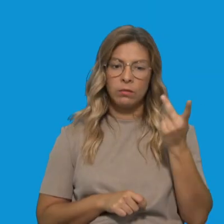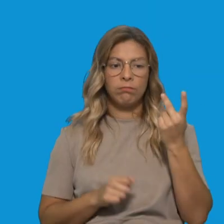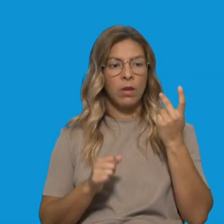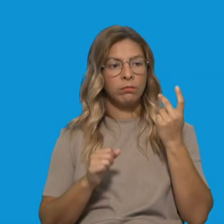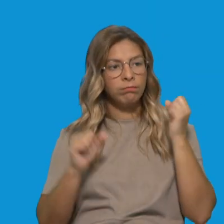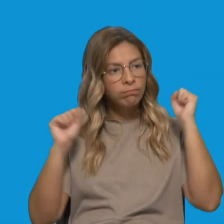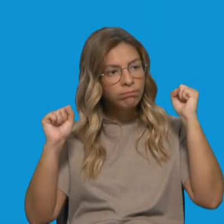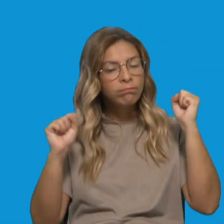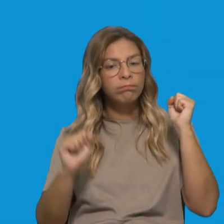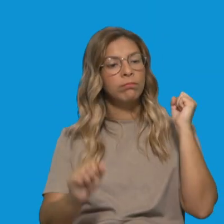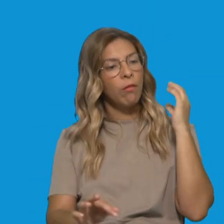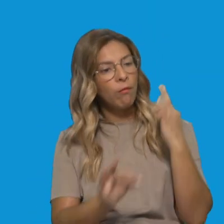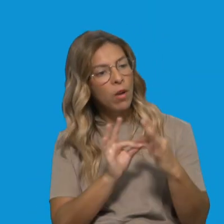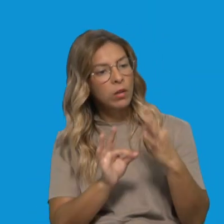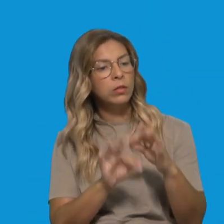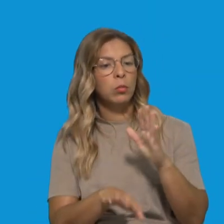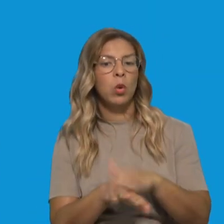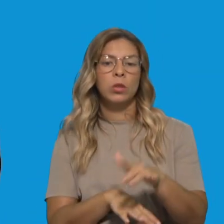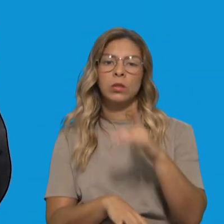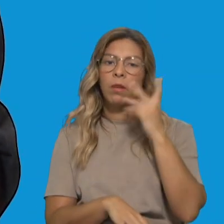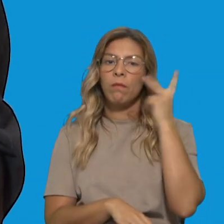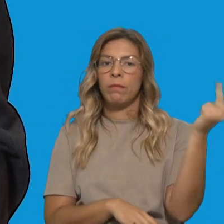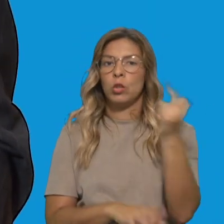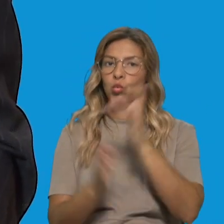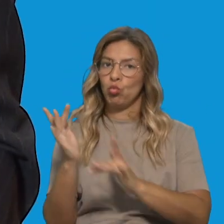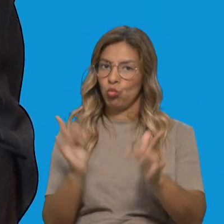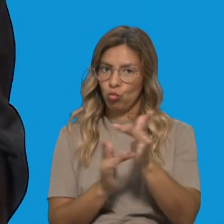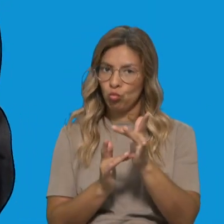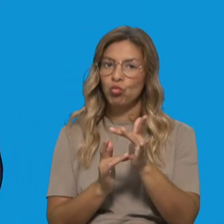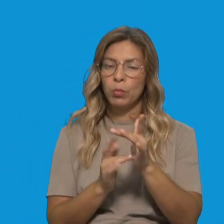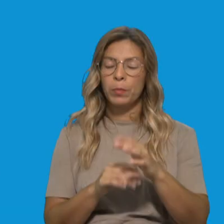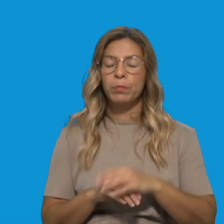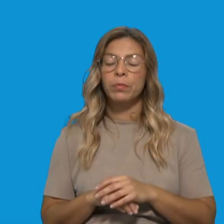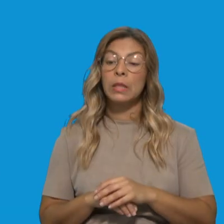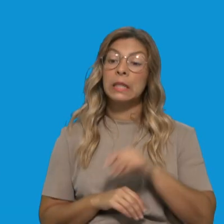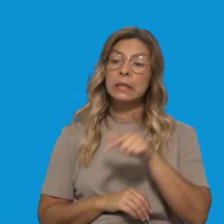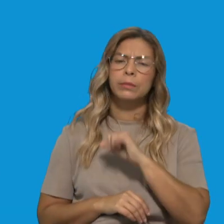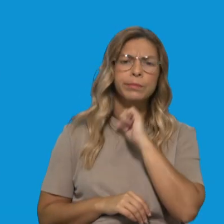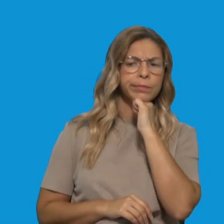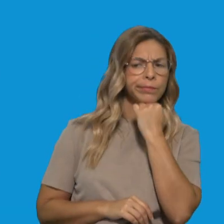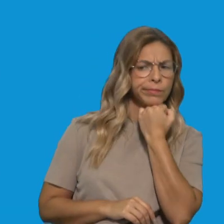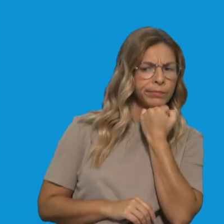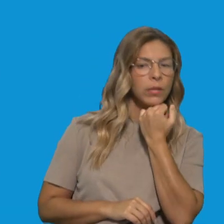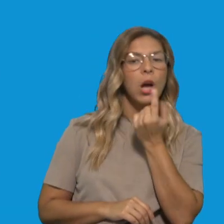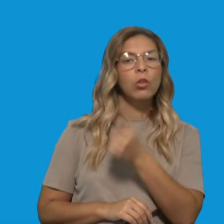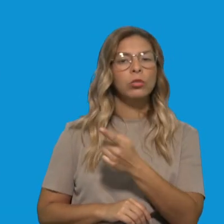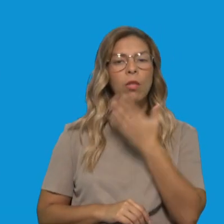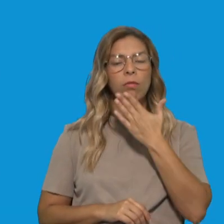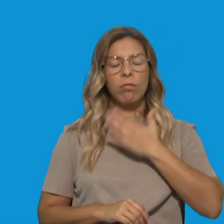mistérios pascais da vida de Jesus. Ora, estes mistérios pascais são a grande fonte da nossa